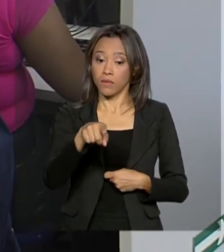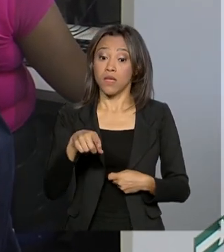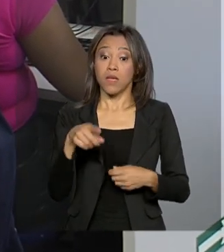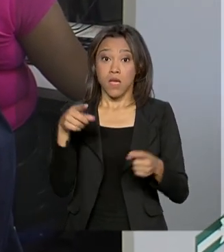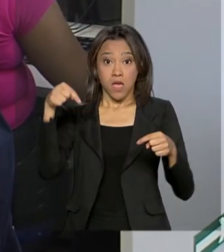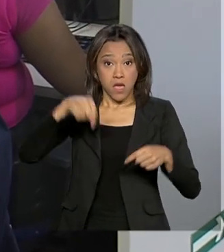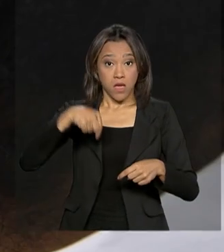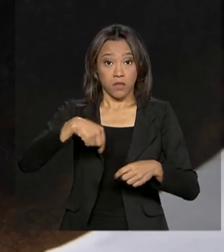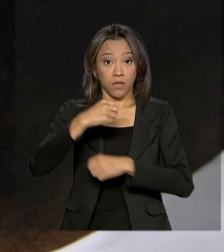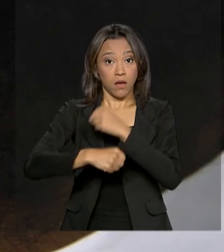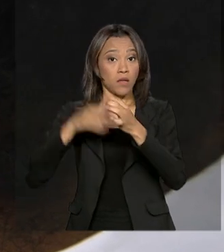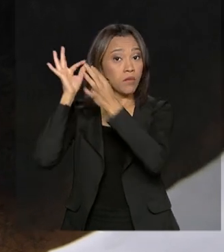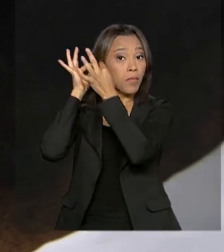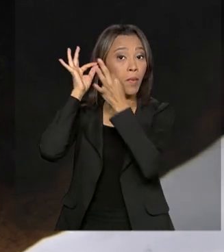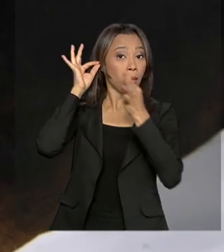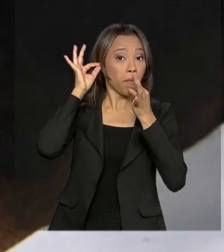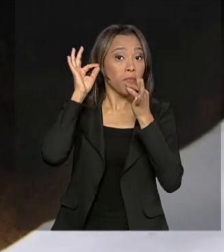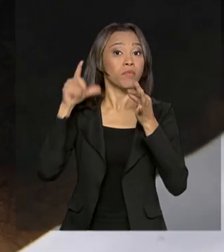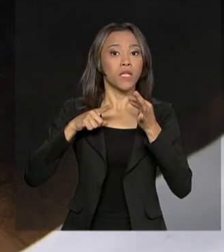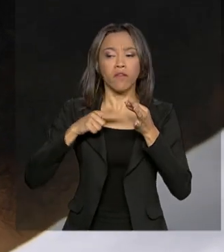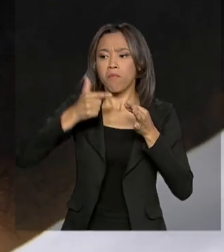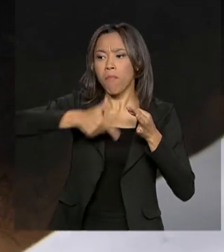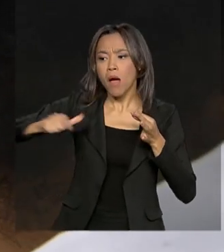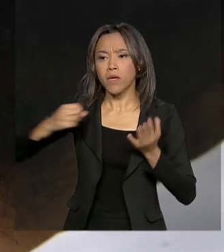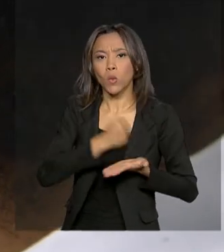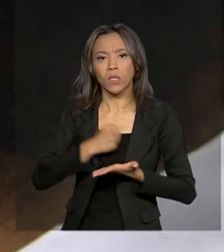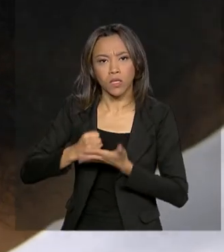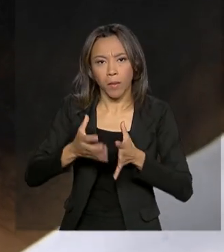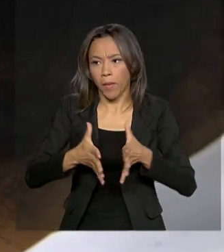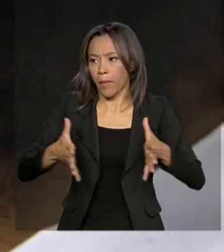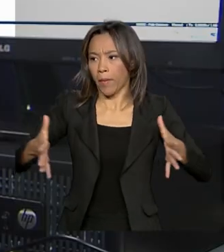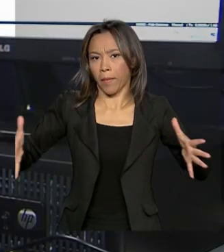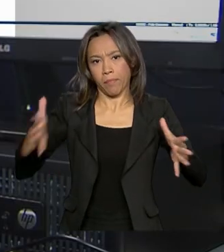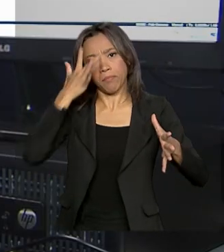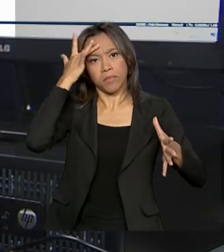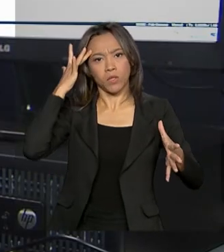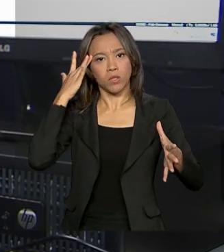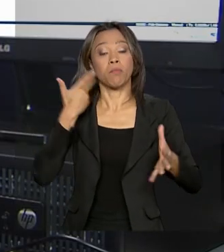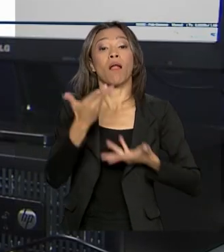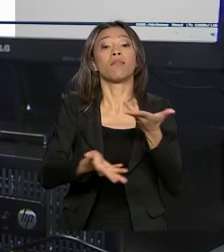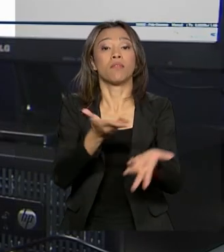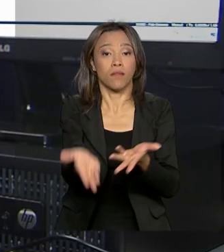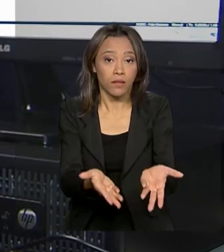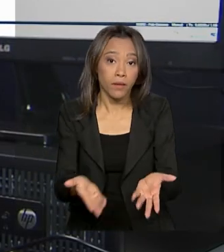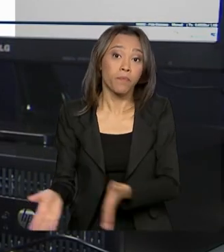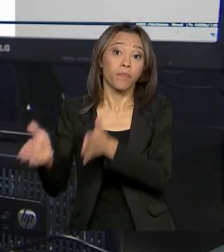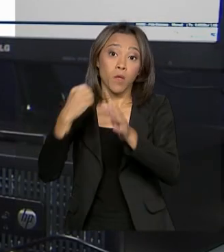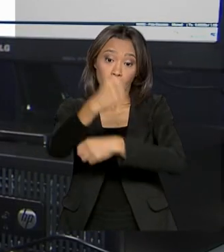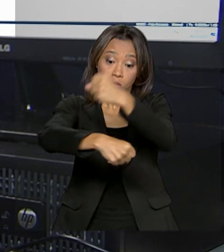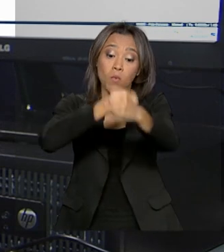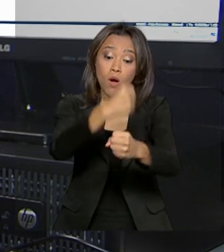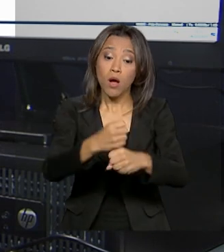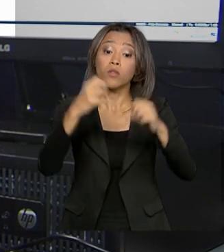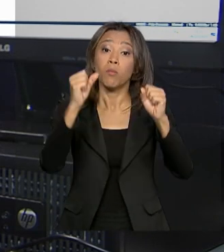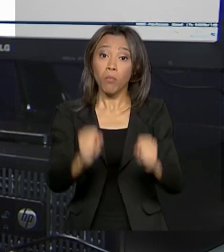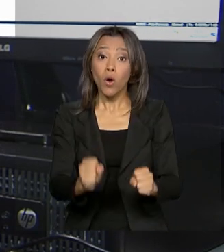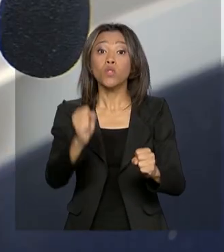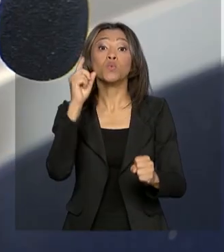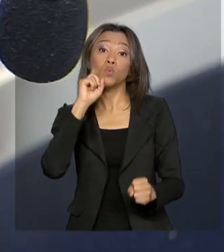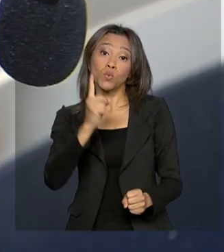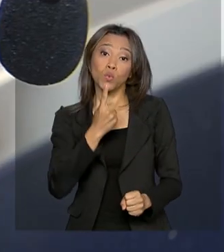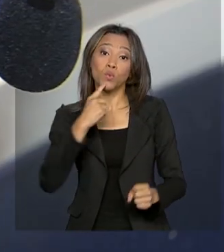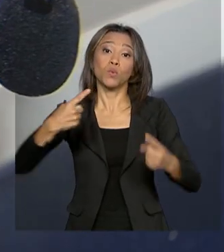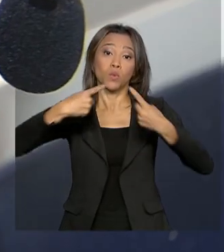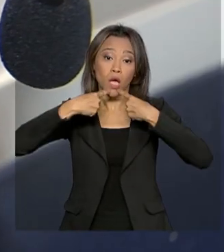ampliadas, com a possibilidade de denúncias via aplicativo. No ano que vem, as denúncias também poderão ser feitas por pessoas surdas,